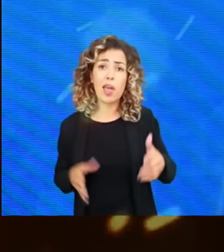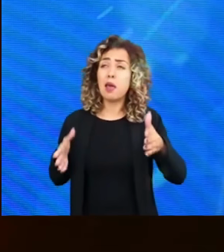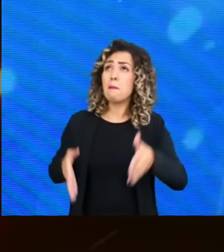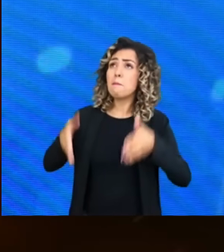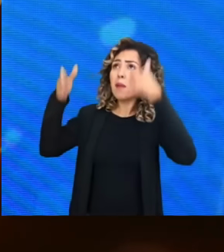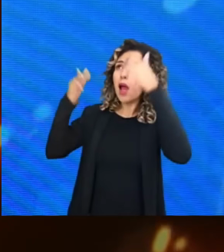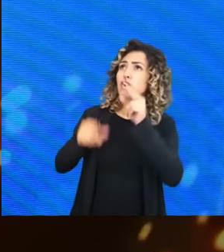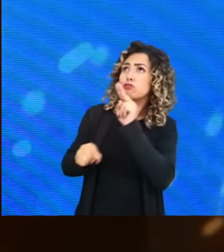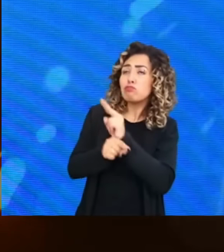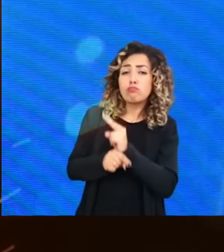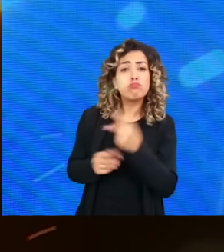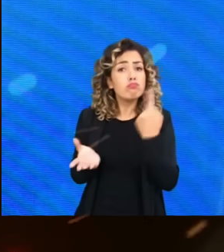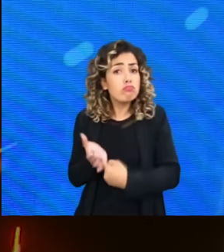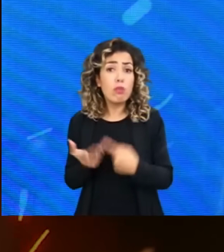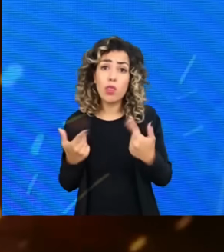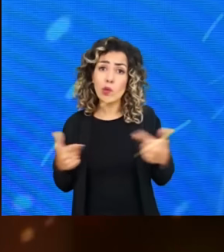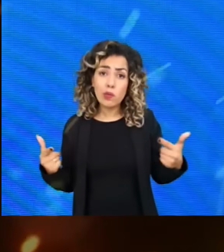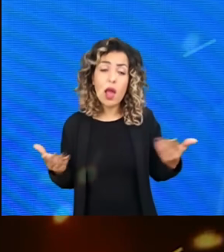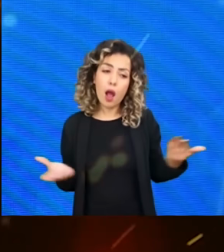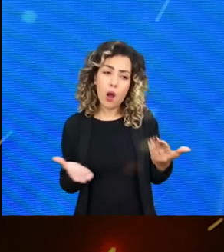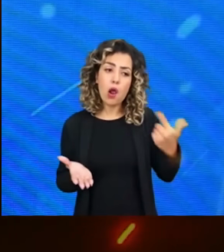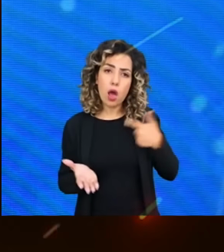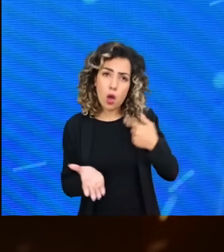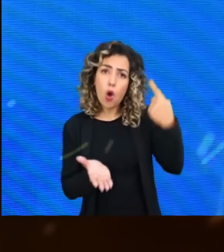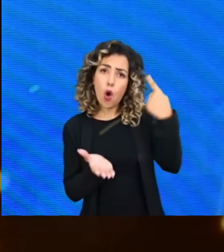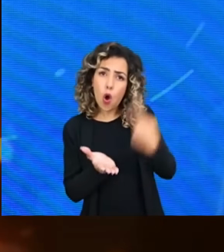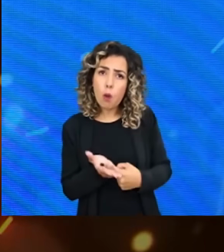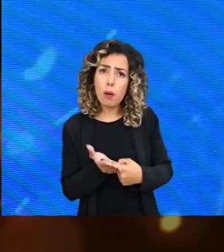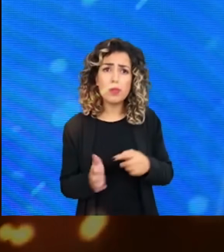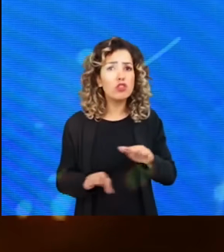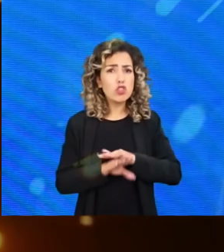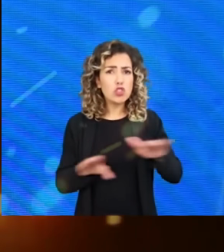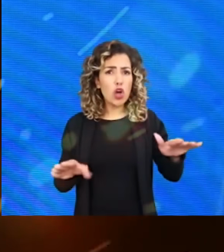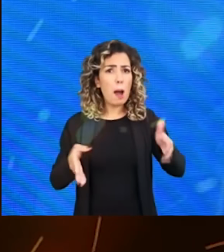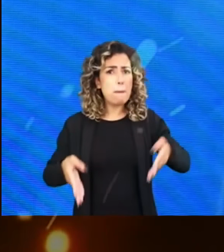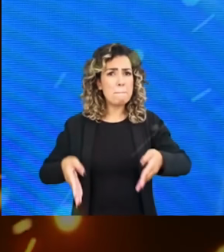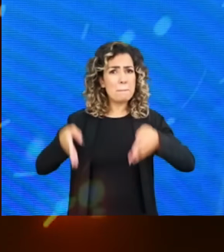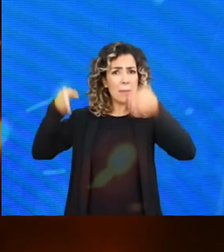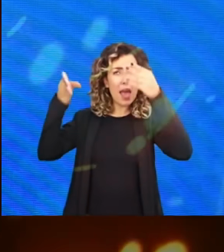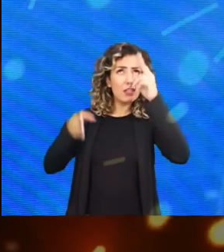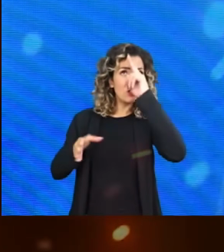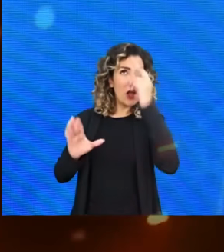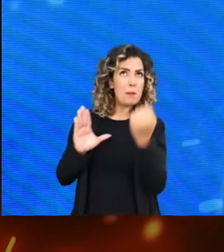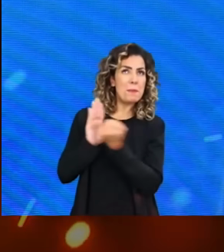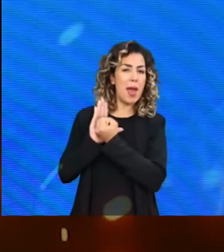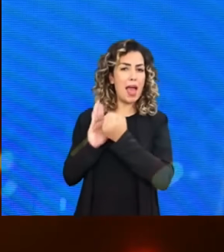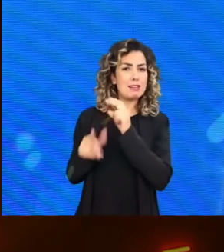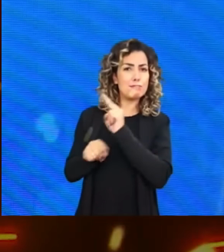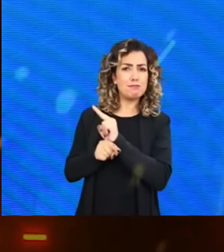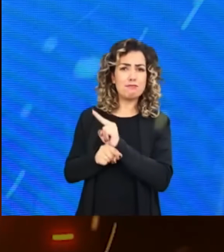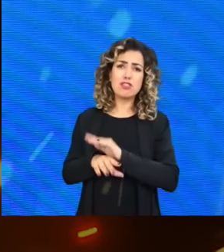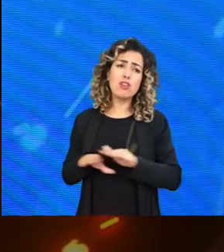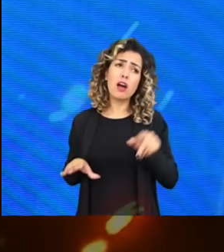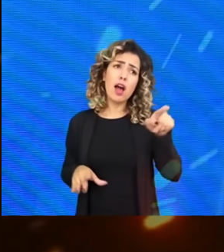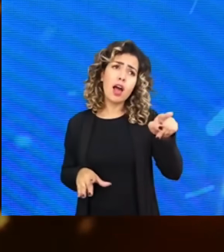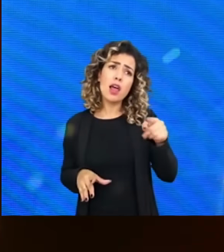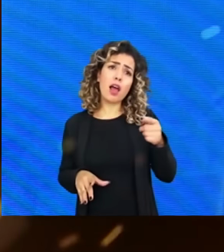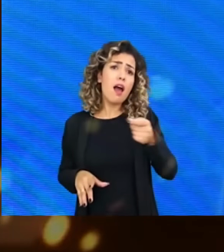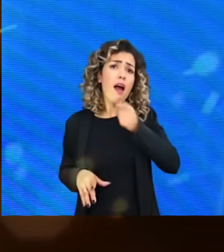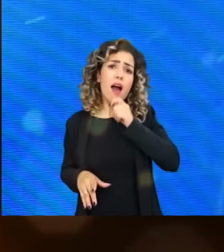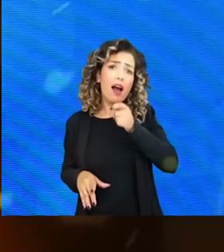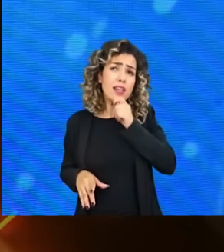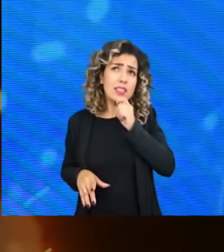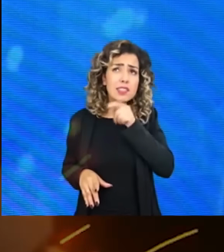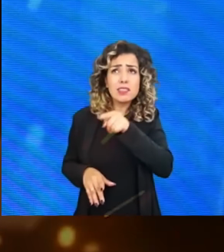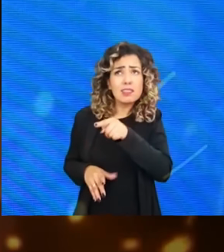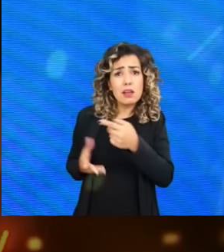compromisso da gente zelar por essa cidade se fosse só os monumentos históricos a gente daria um desconto para falar que ele não conseguiu olhar essa última coisa mas a gente